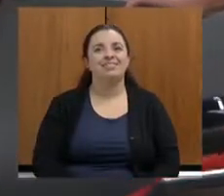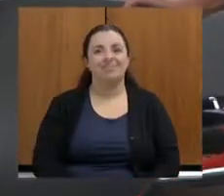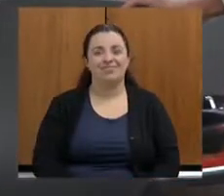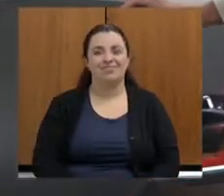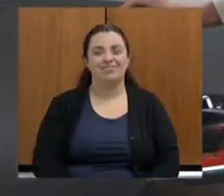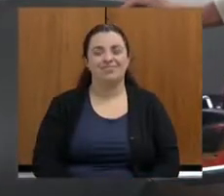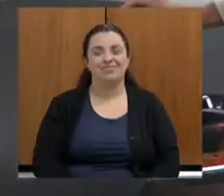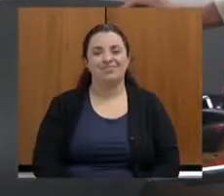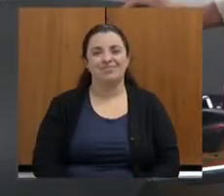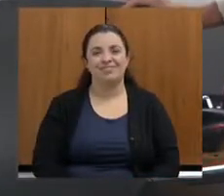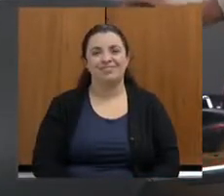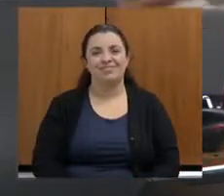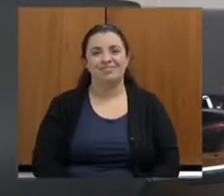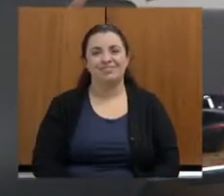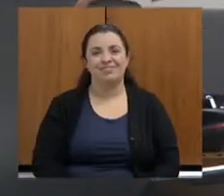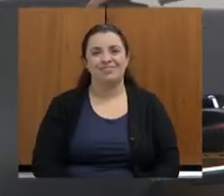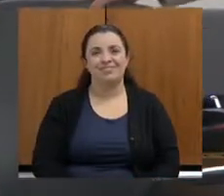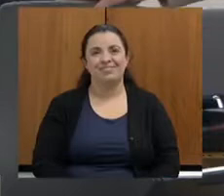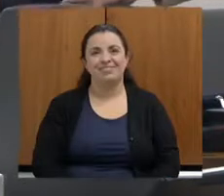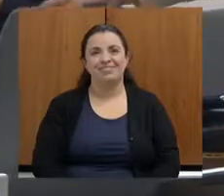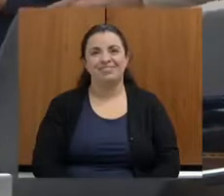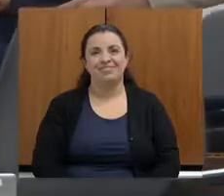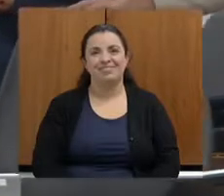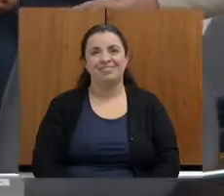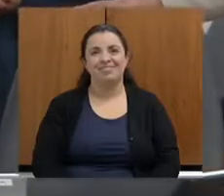aqui vem cá I